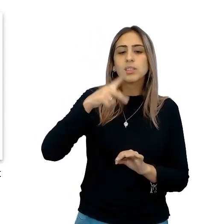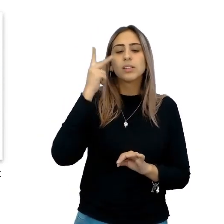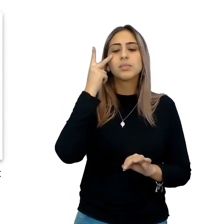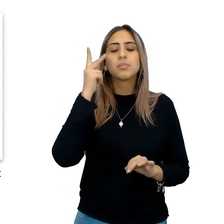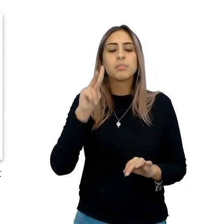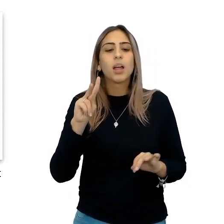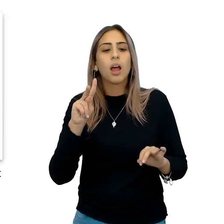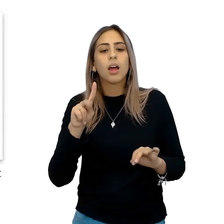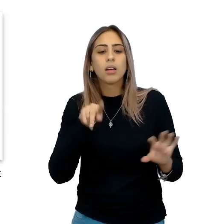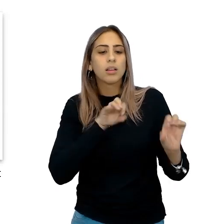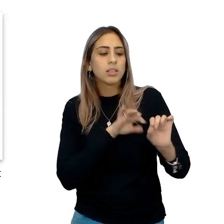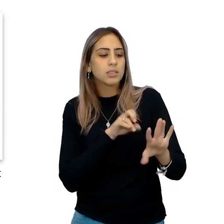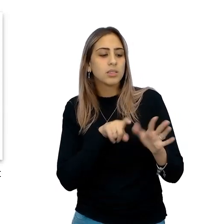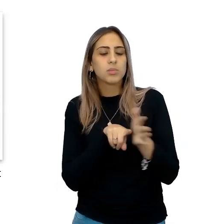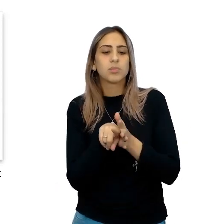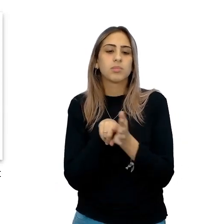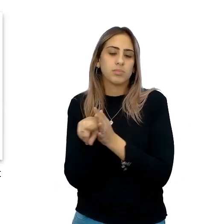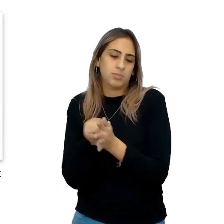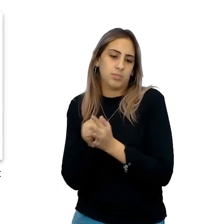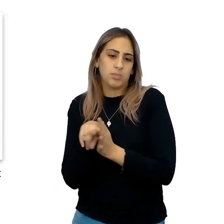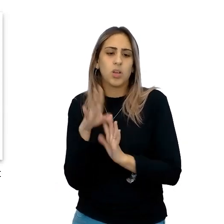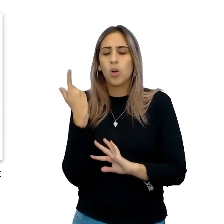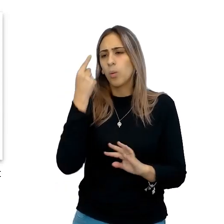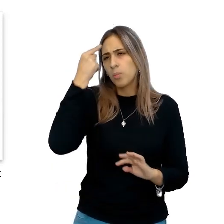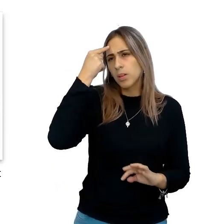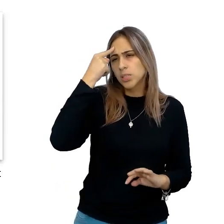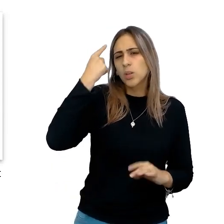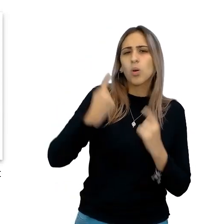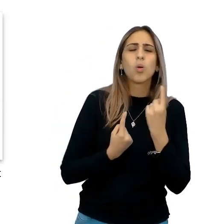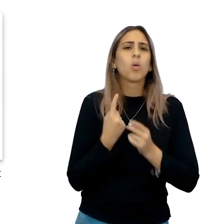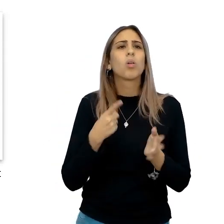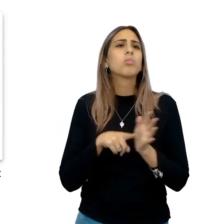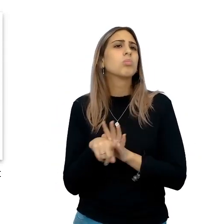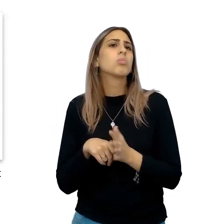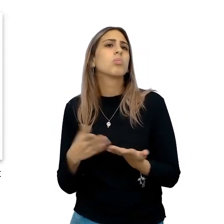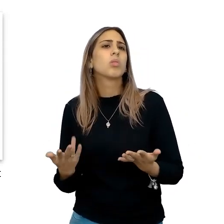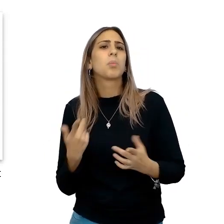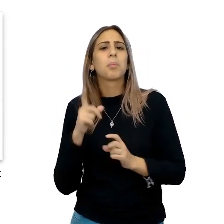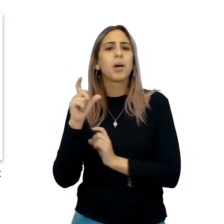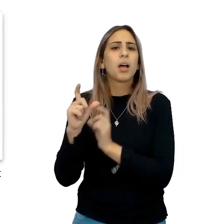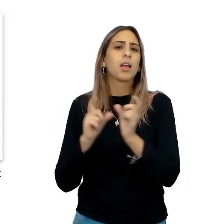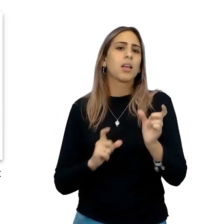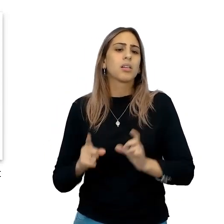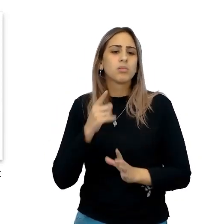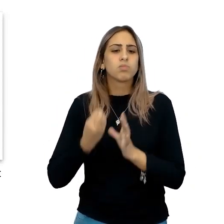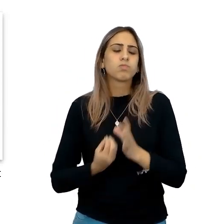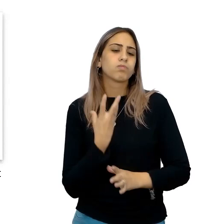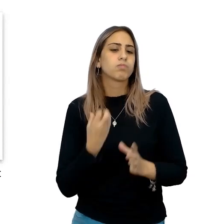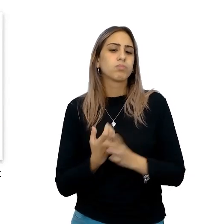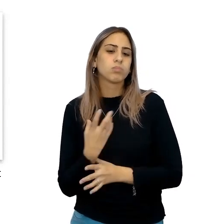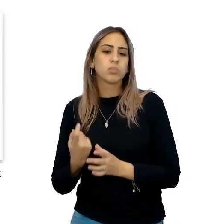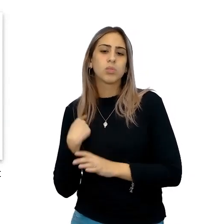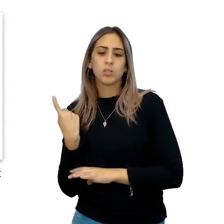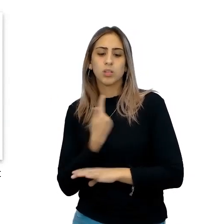para ensino por investigação? Ou pensando assim, quais são algumas palavras que surgem